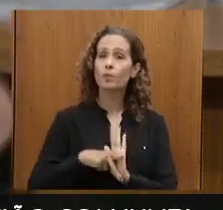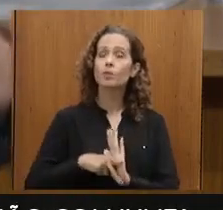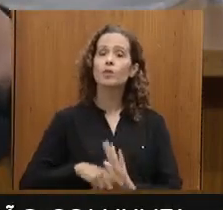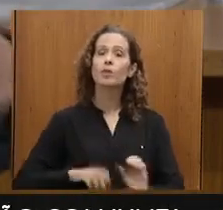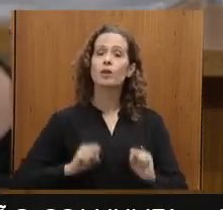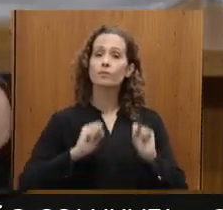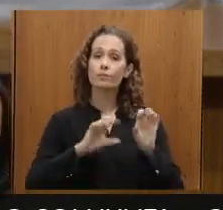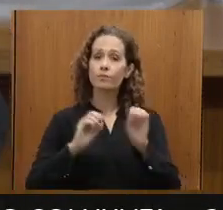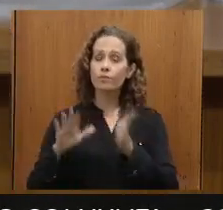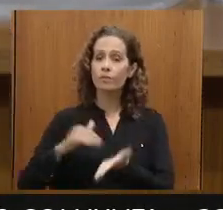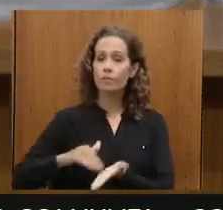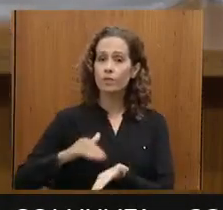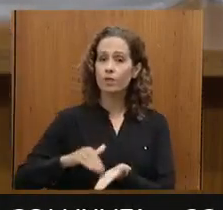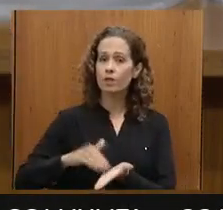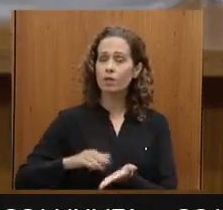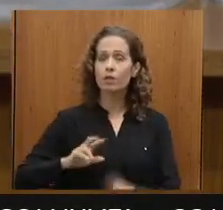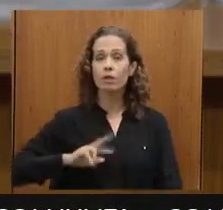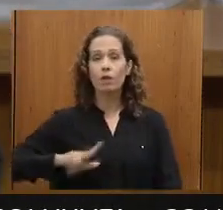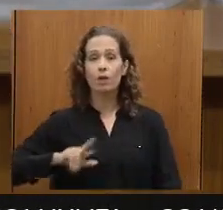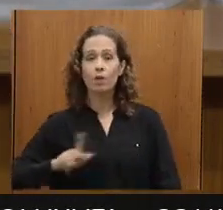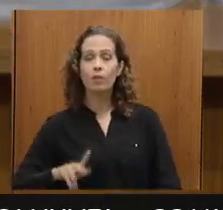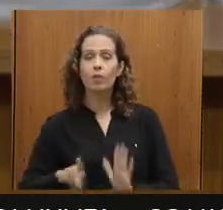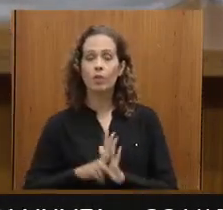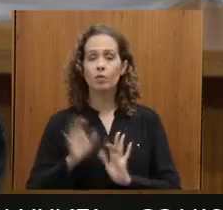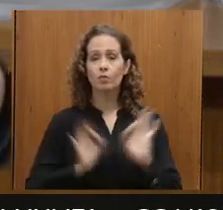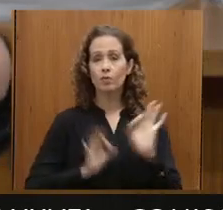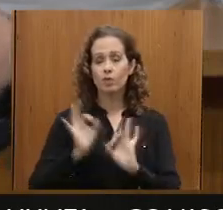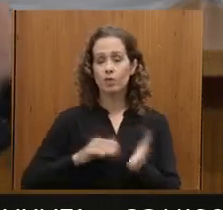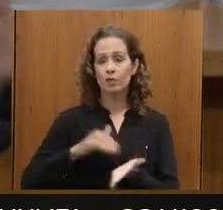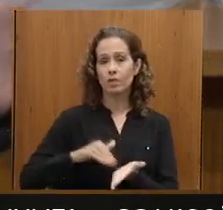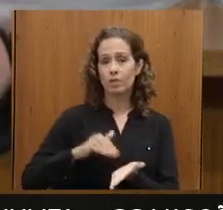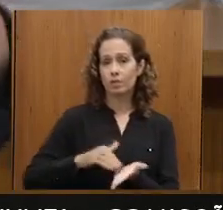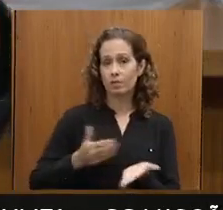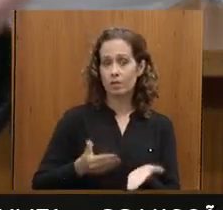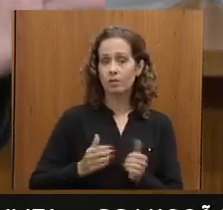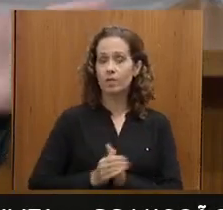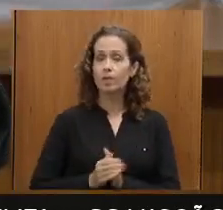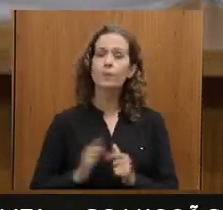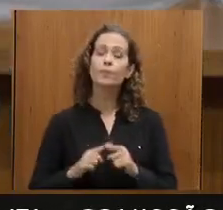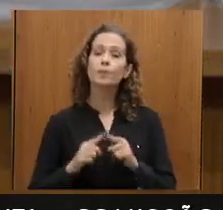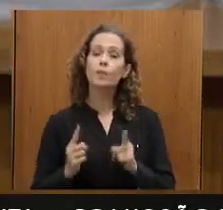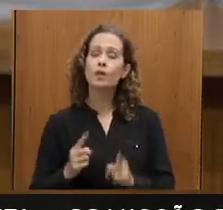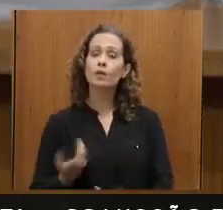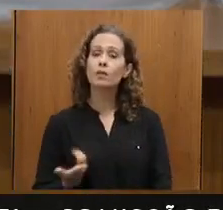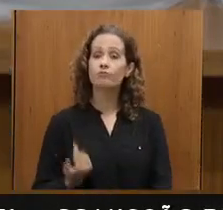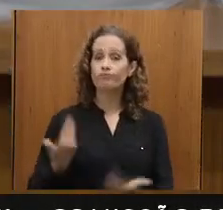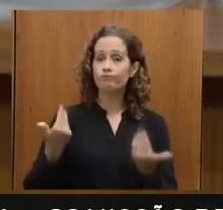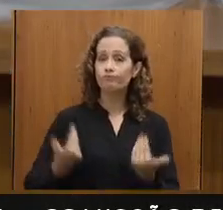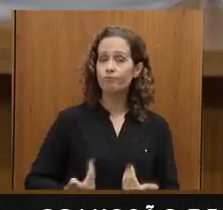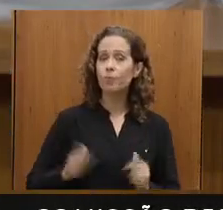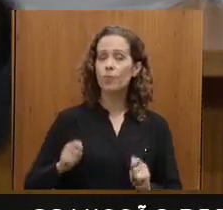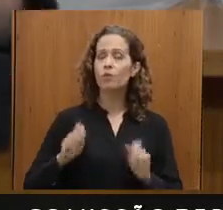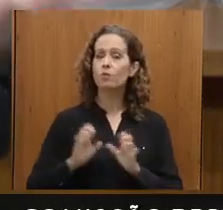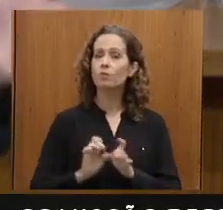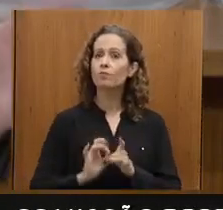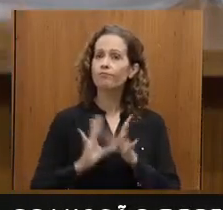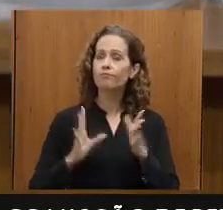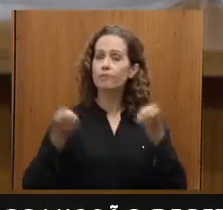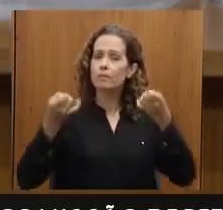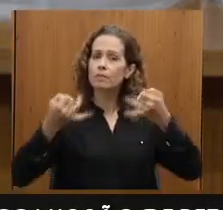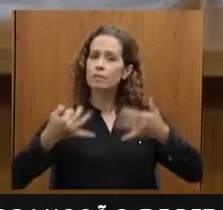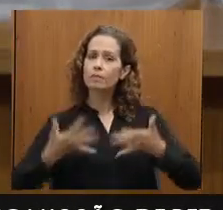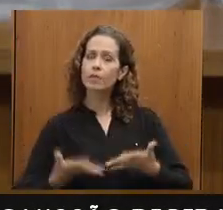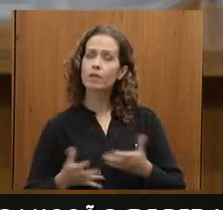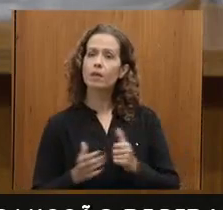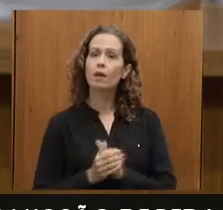não é exatamente um tema da Secretaria de Planejamento, mas cabe a mim esclarecer, embora, e buscar os